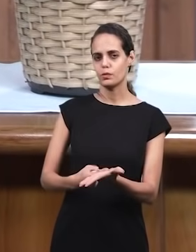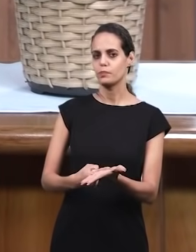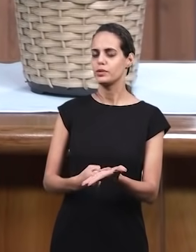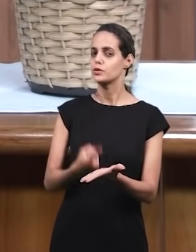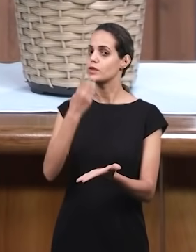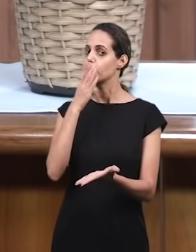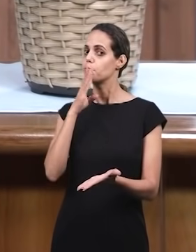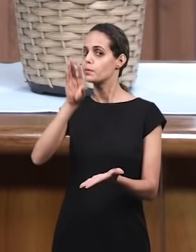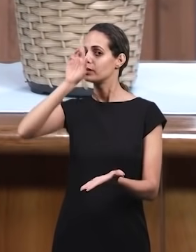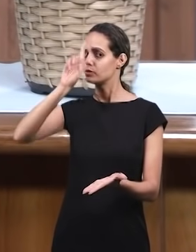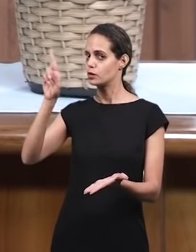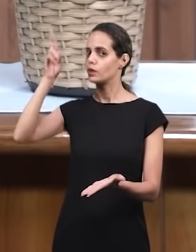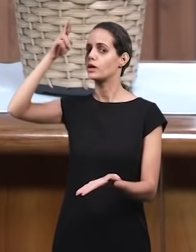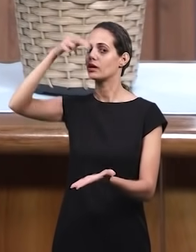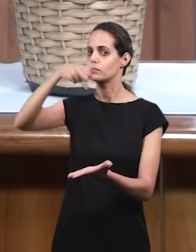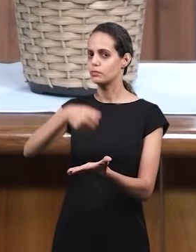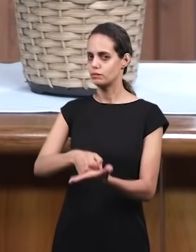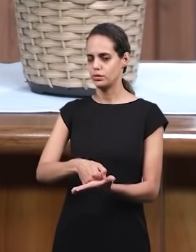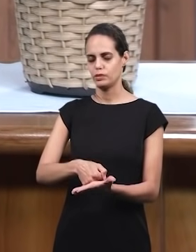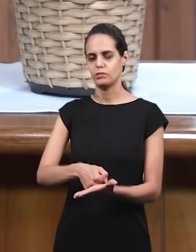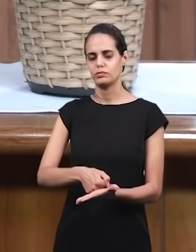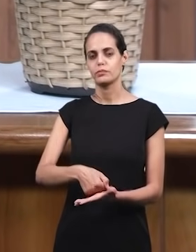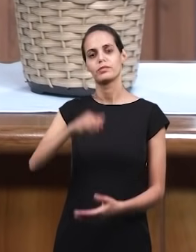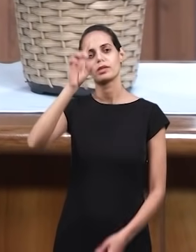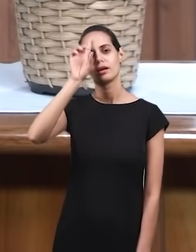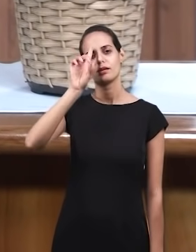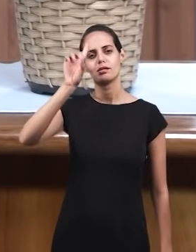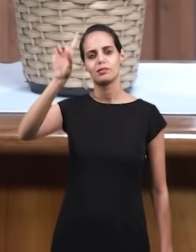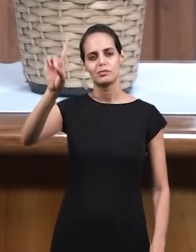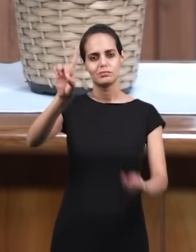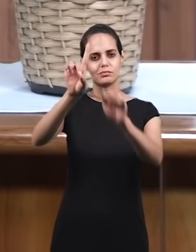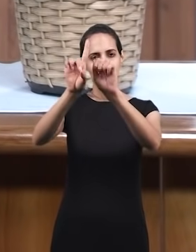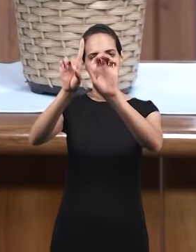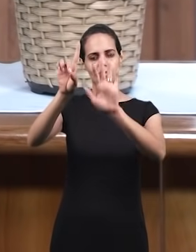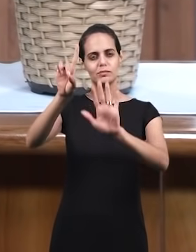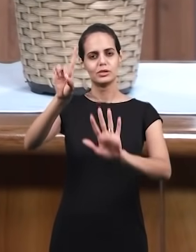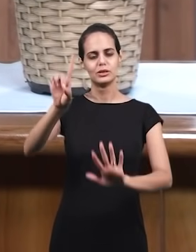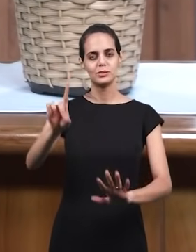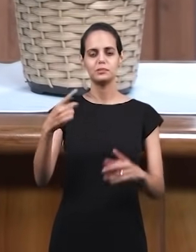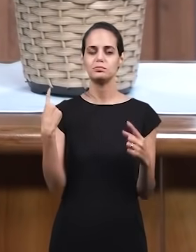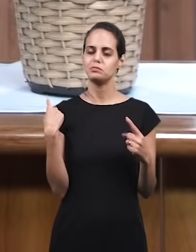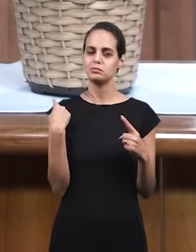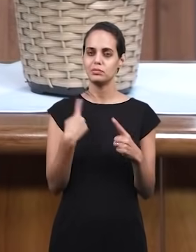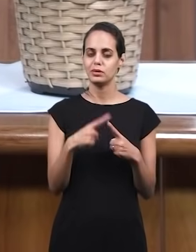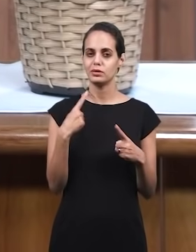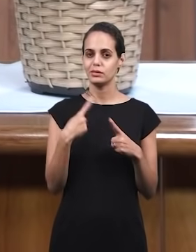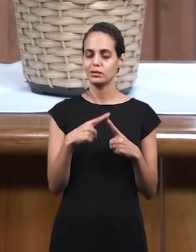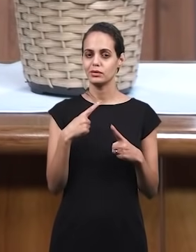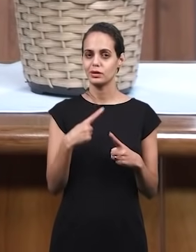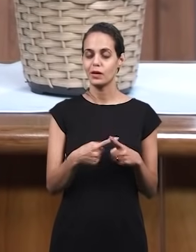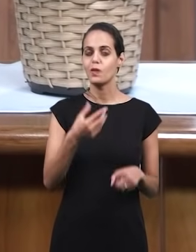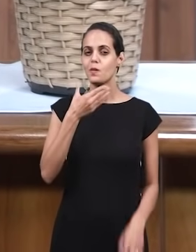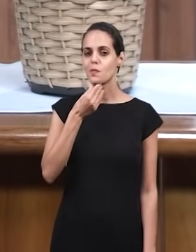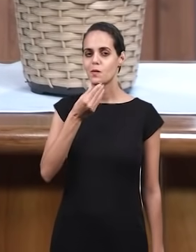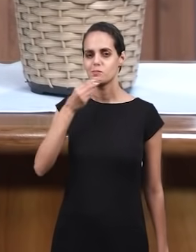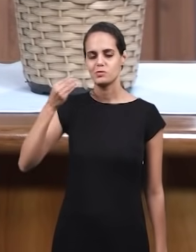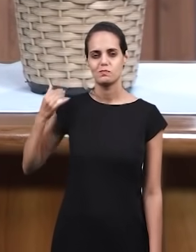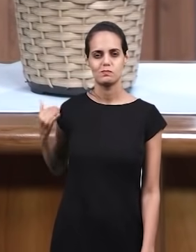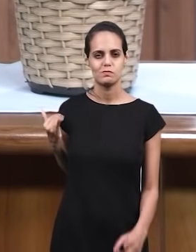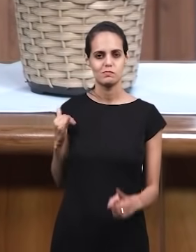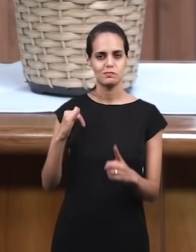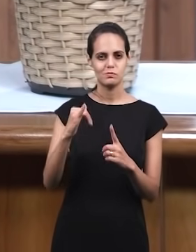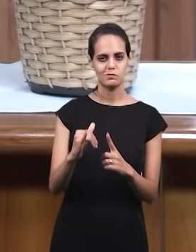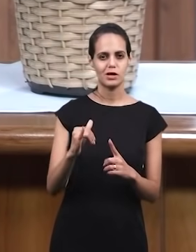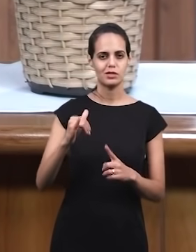um pacto dela com Deus. E aquilo ali, Deus abençoou muito, porque esse homem, esse foi o grande profeta